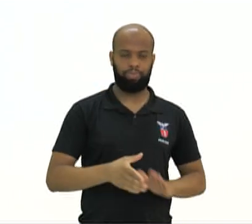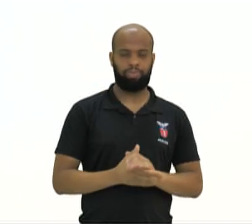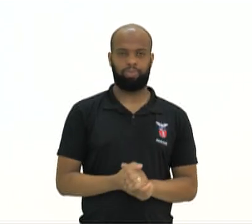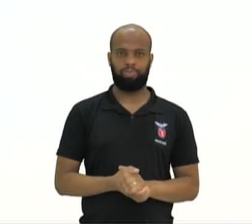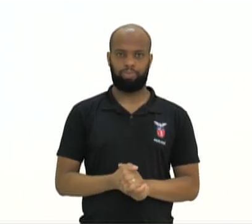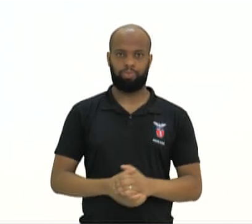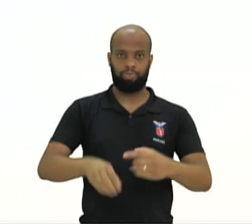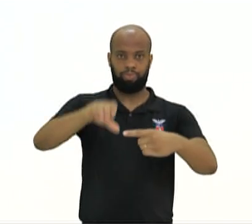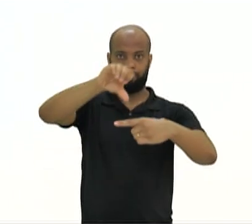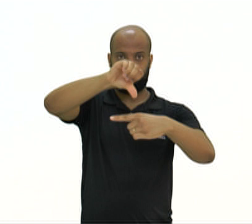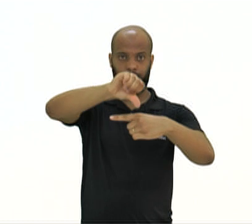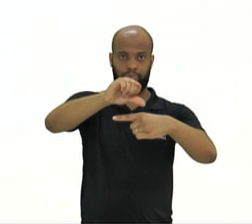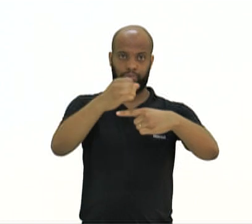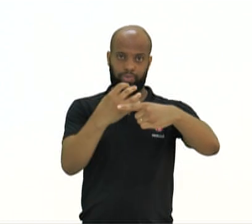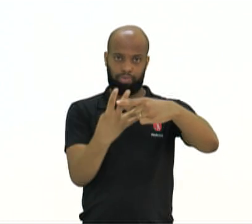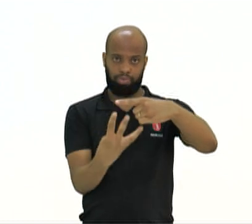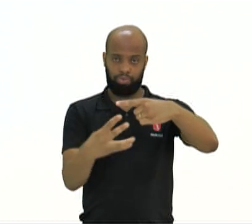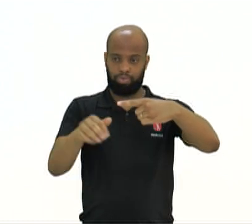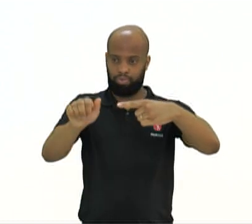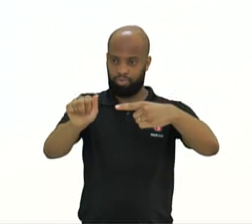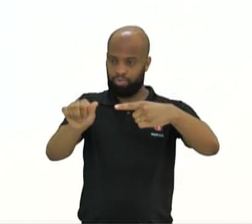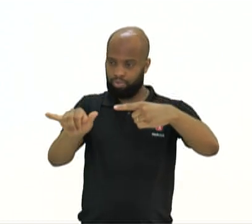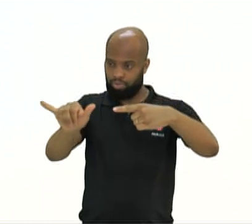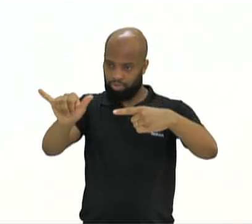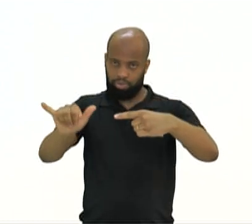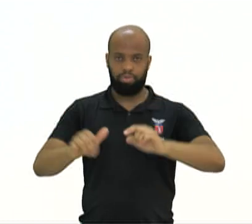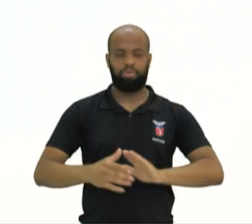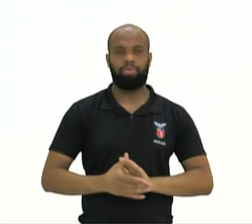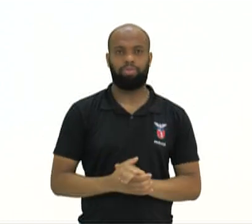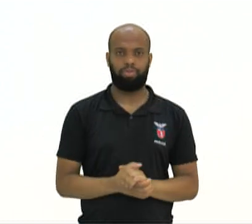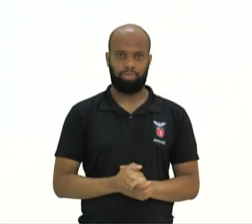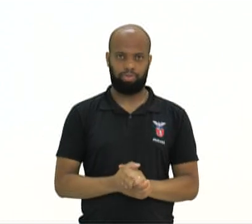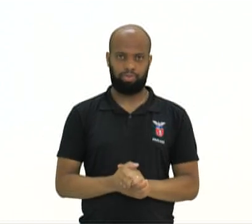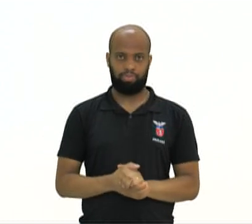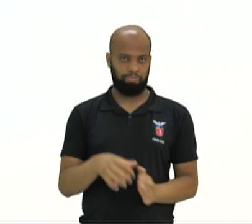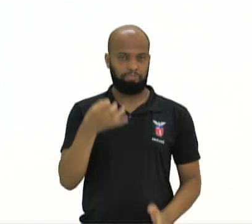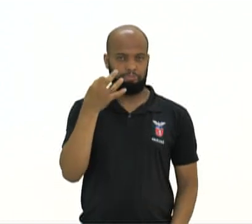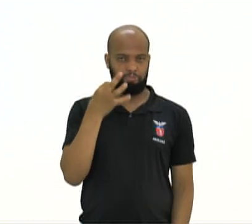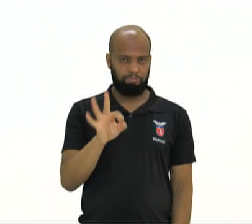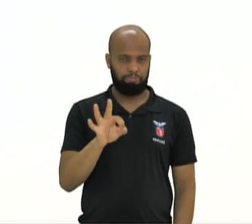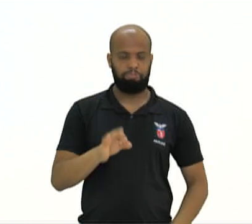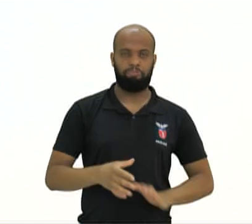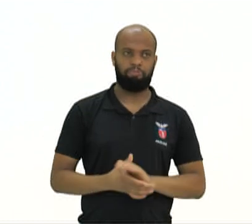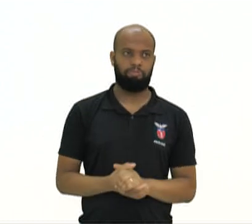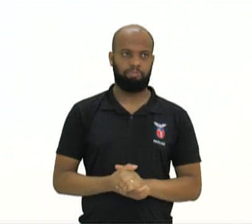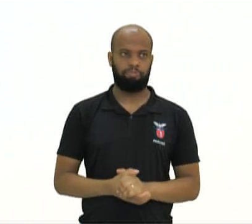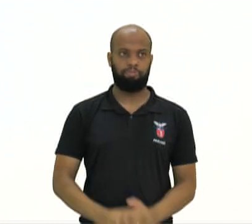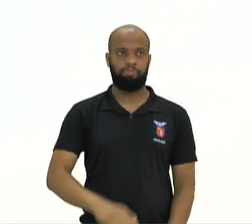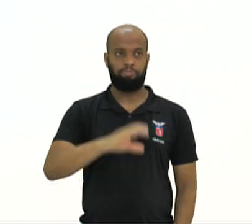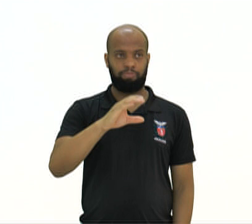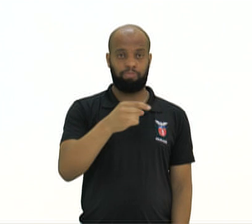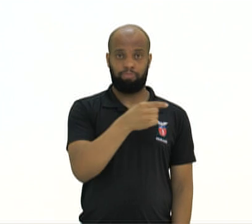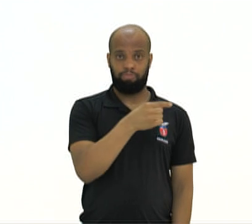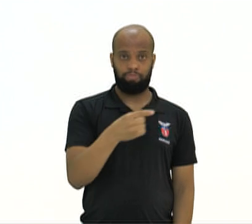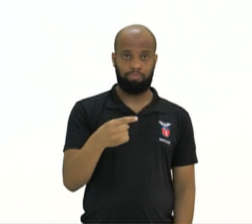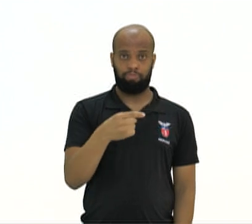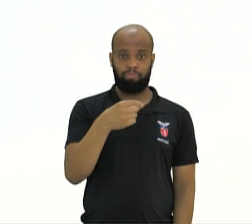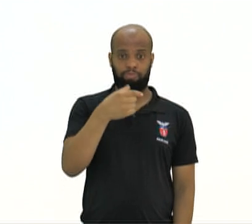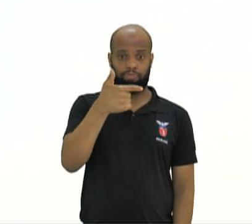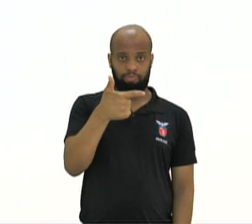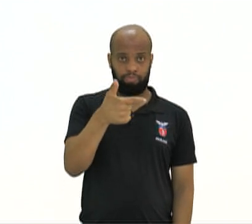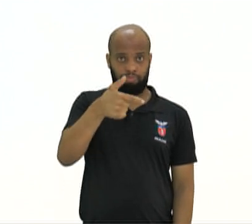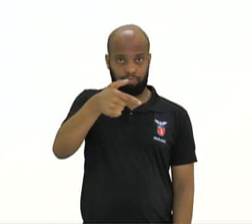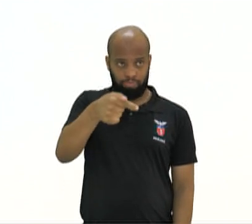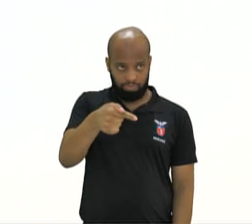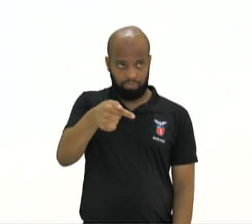Olhando aqui na letra B, ó, 9 quartos de AY, certo? Então acertamos também. E na letra C, menos 27, m